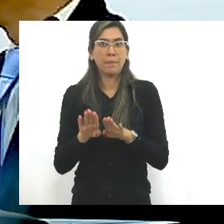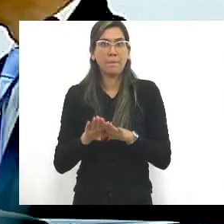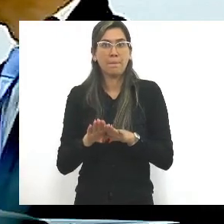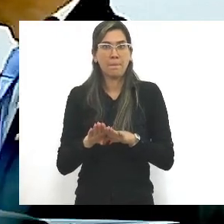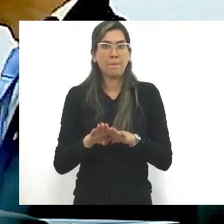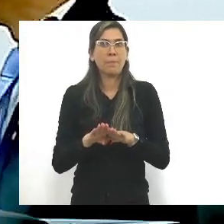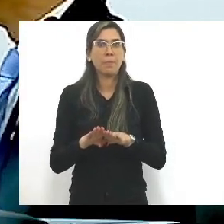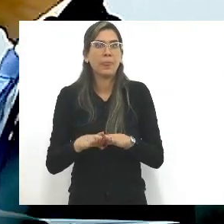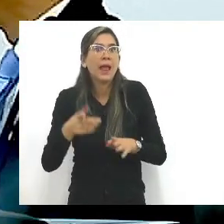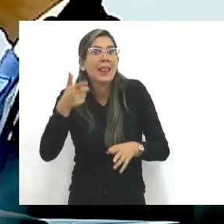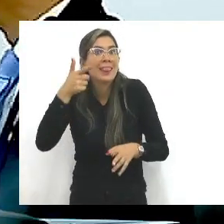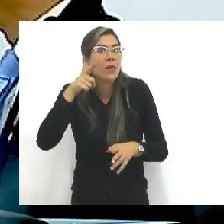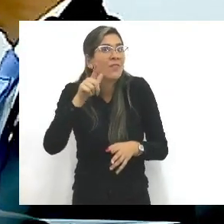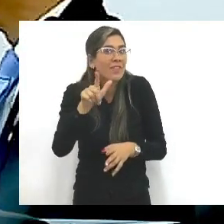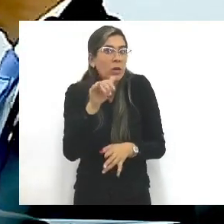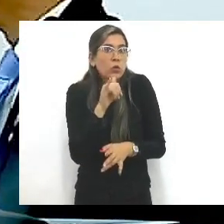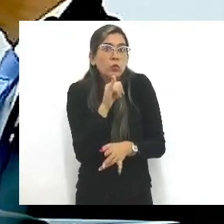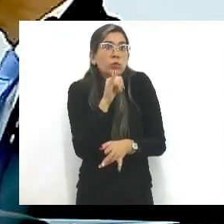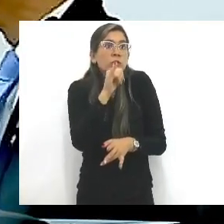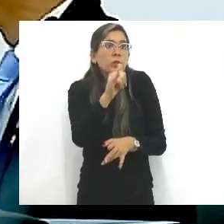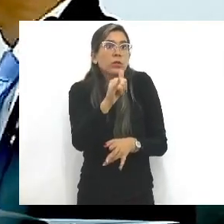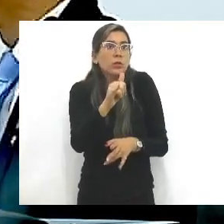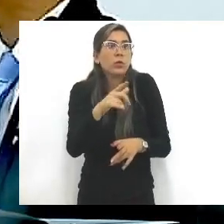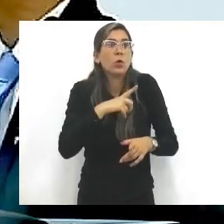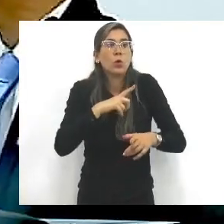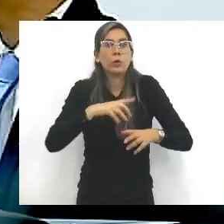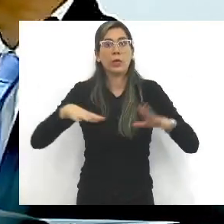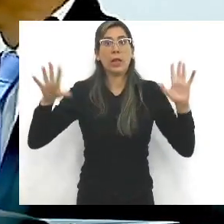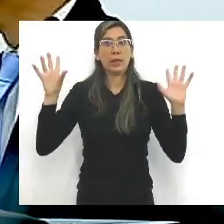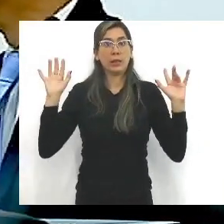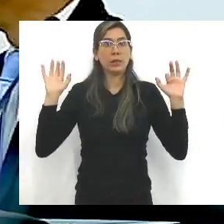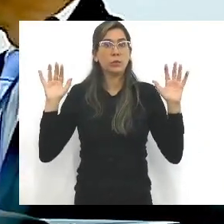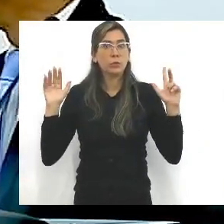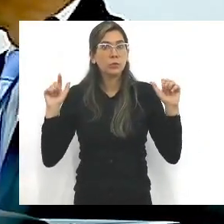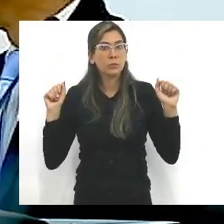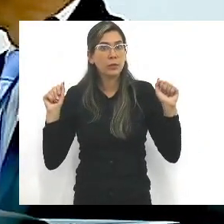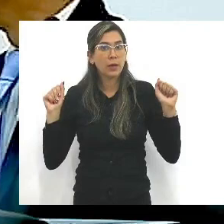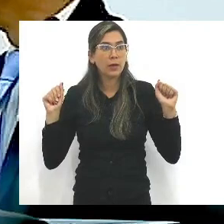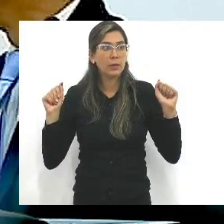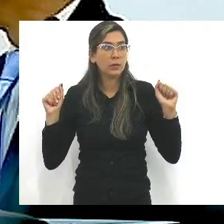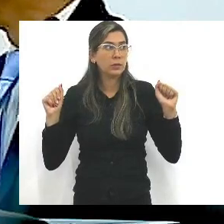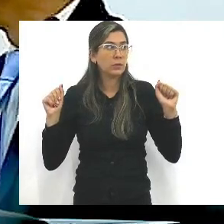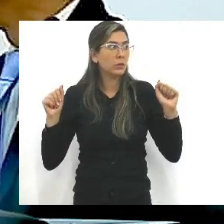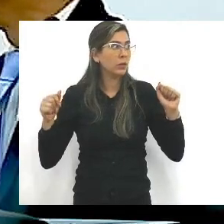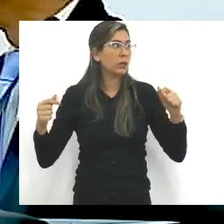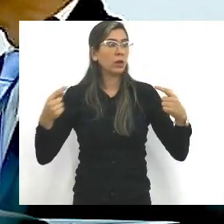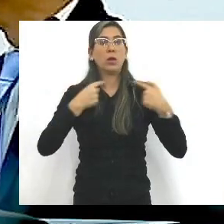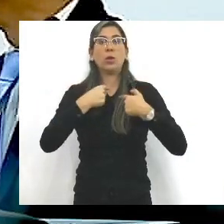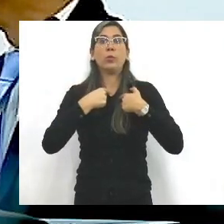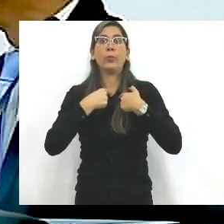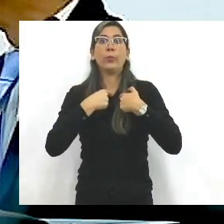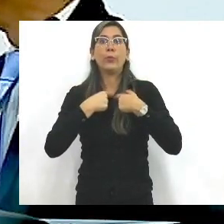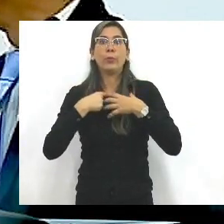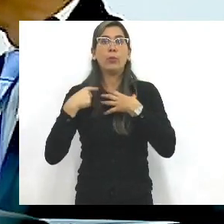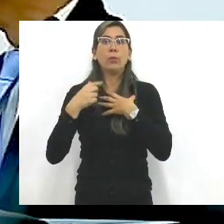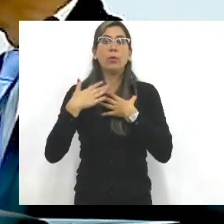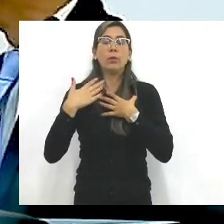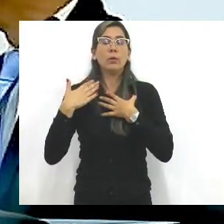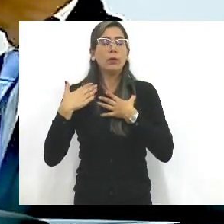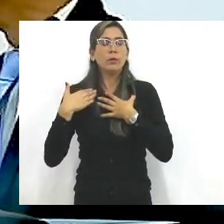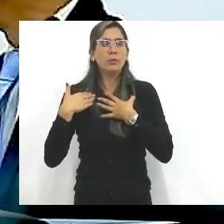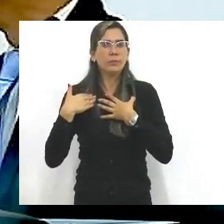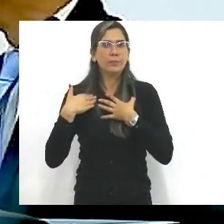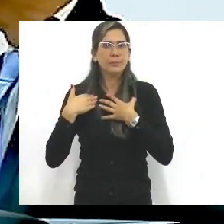Ela não vai conseguir verbalizar. Então, o que ela tem? Os braços e ela vai indicar. Ela vai indicar esse movimento aqui.